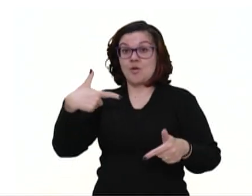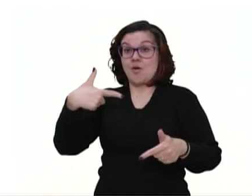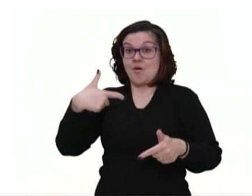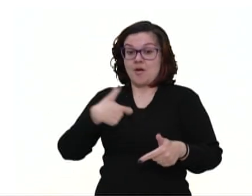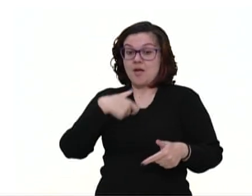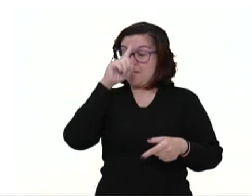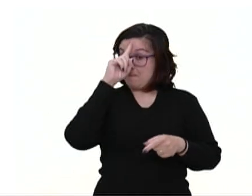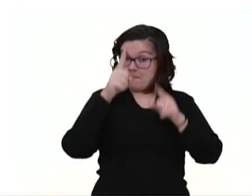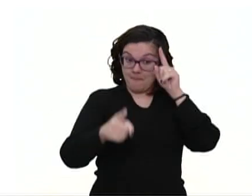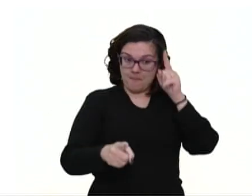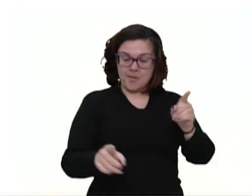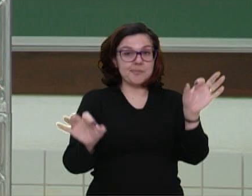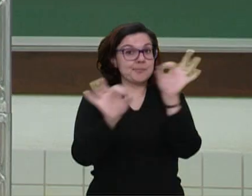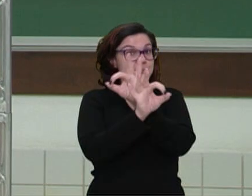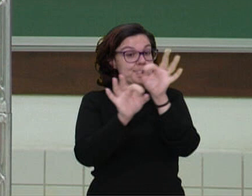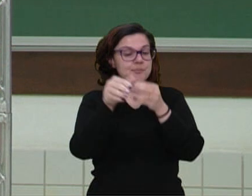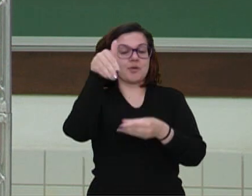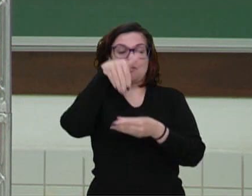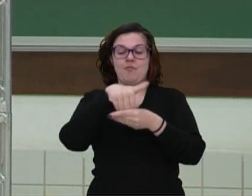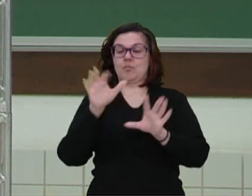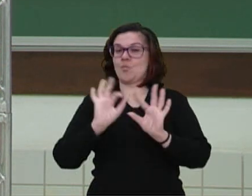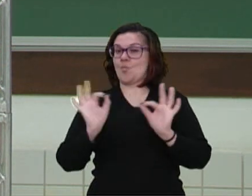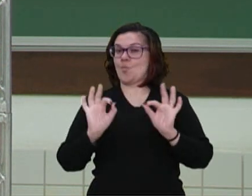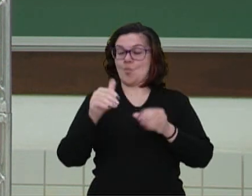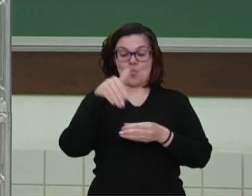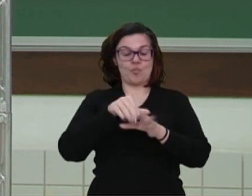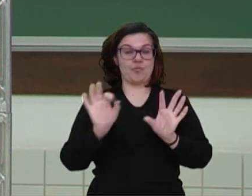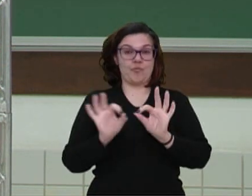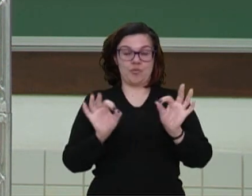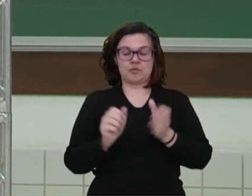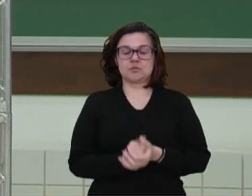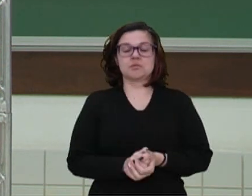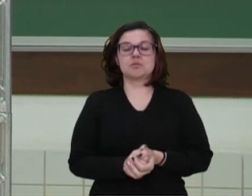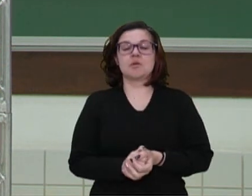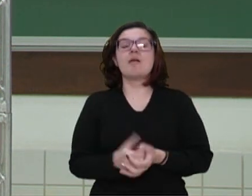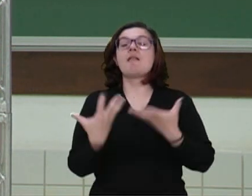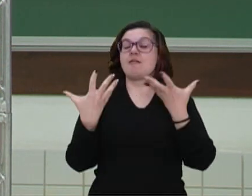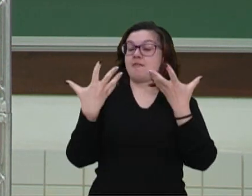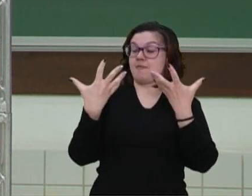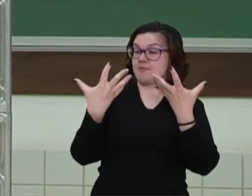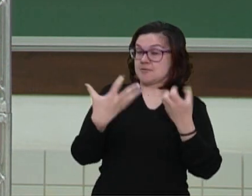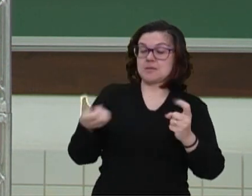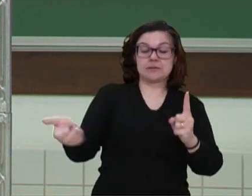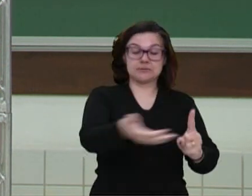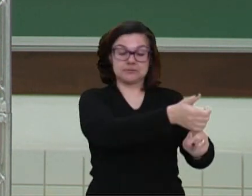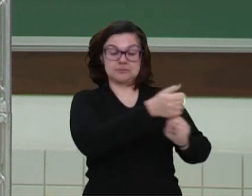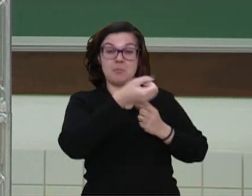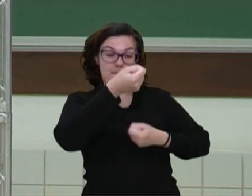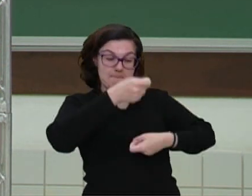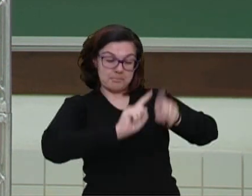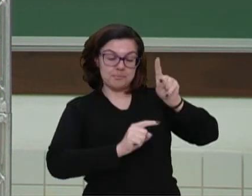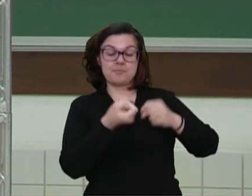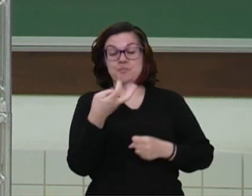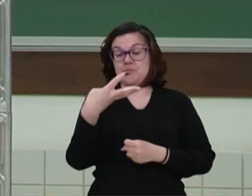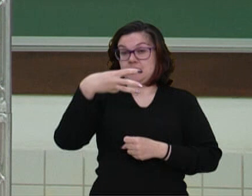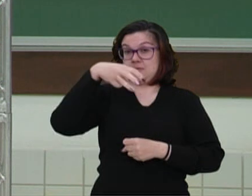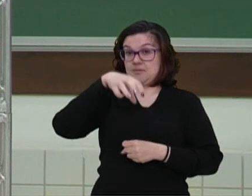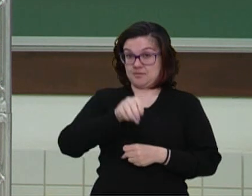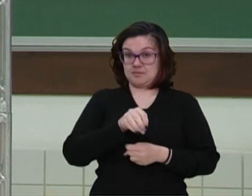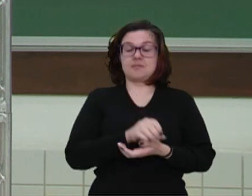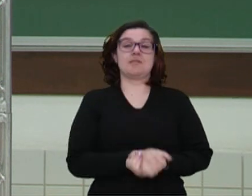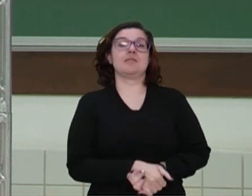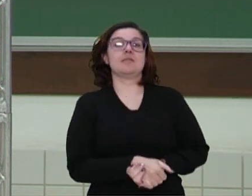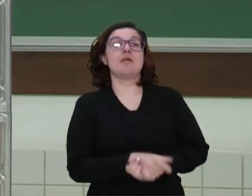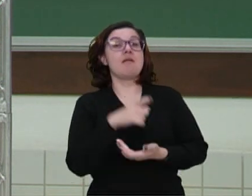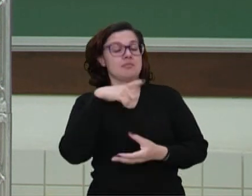sem o voto popular. Assume por meio de um golpe, a Revolução de 30, né, como chamamos. Ele